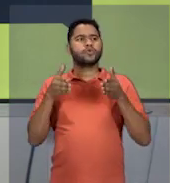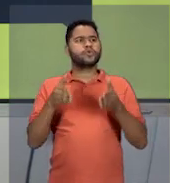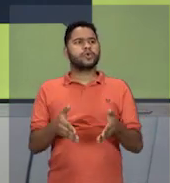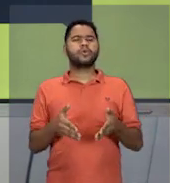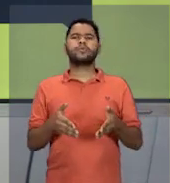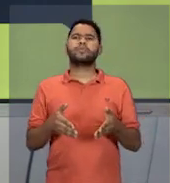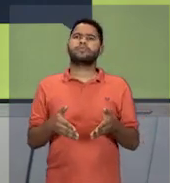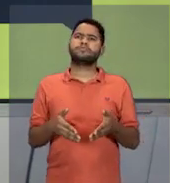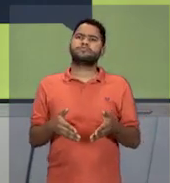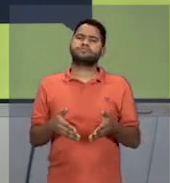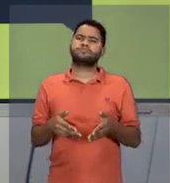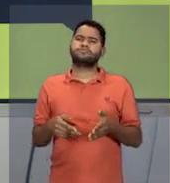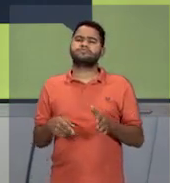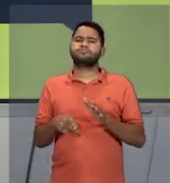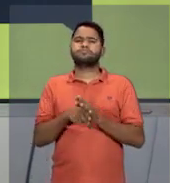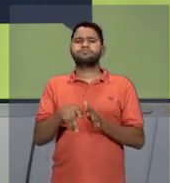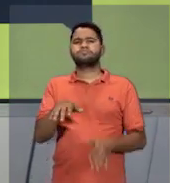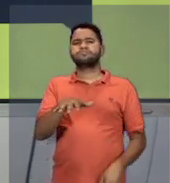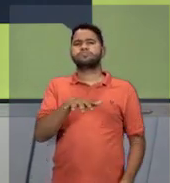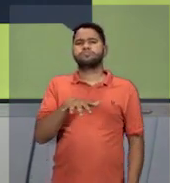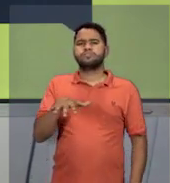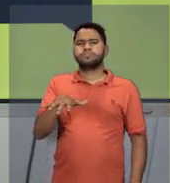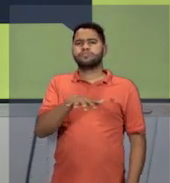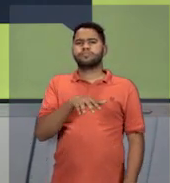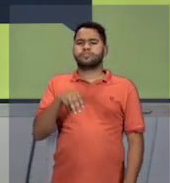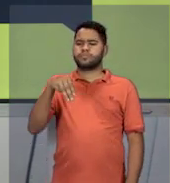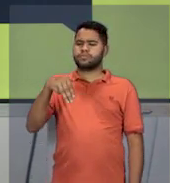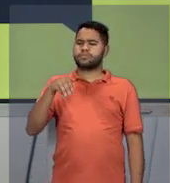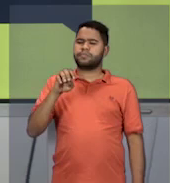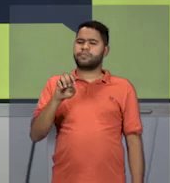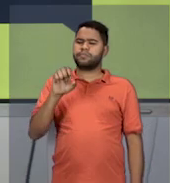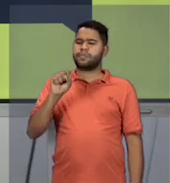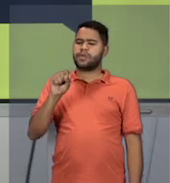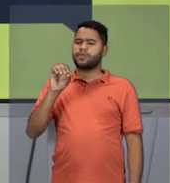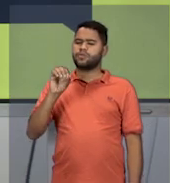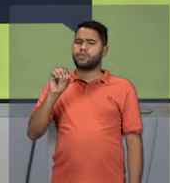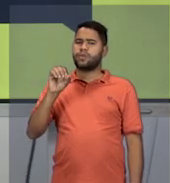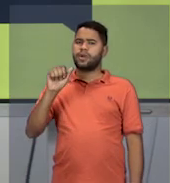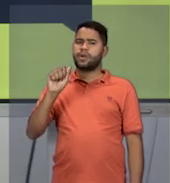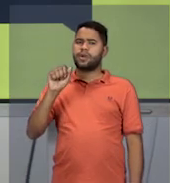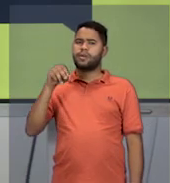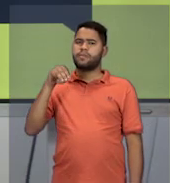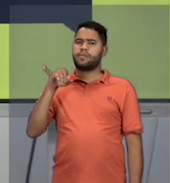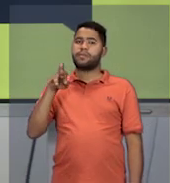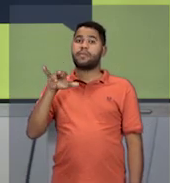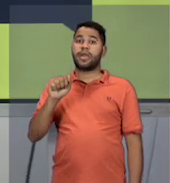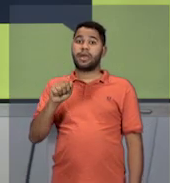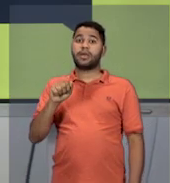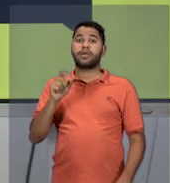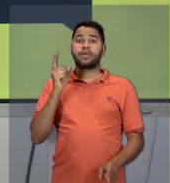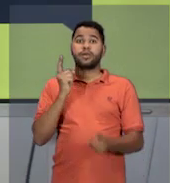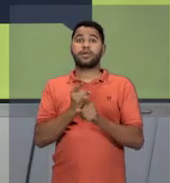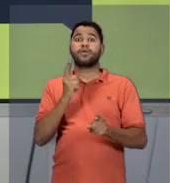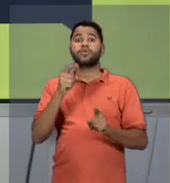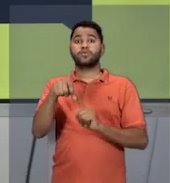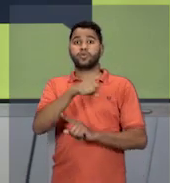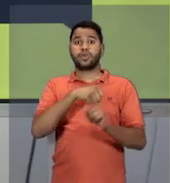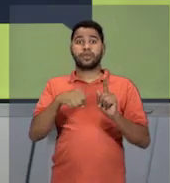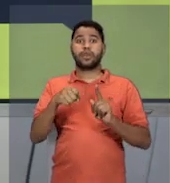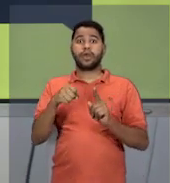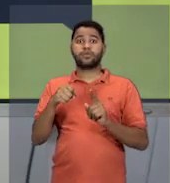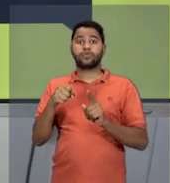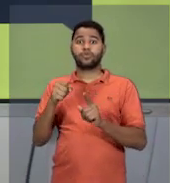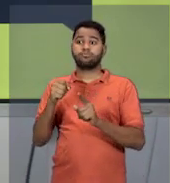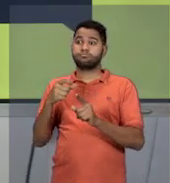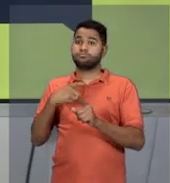vão chegar nos territórios da Mesoamérica, eles descobrem sociedades que utilizam muito ouro.